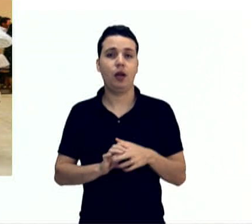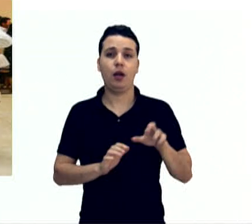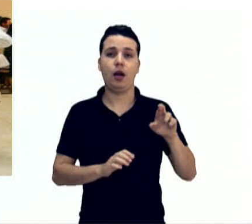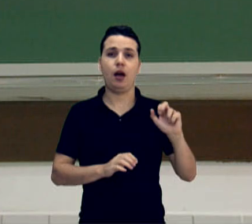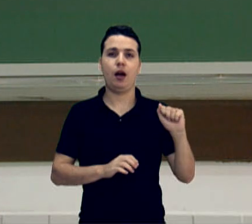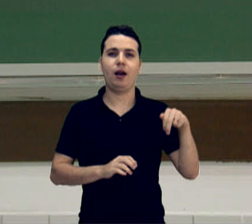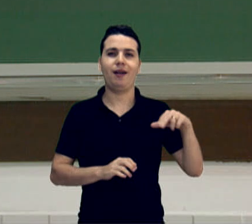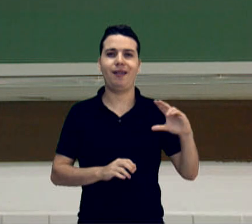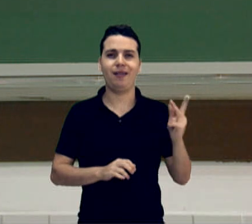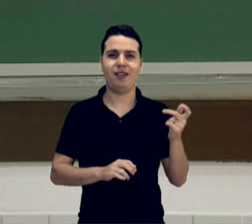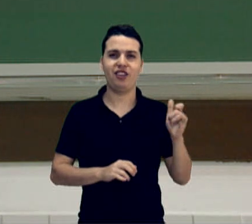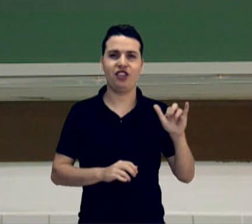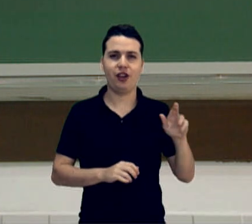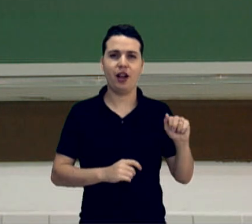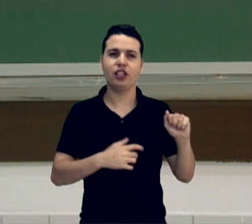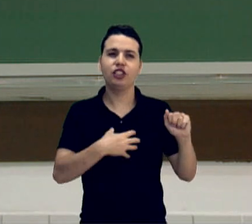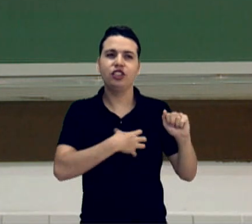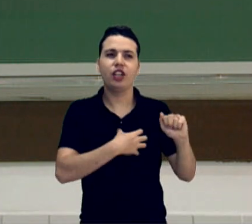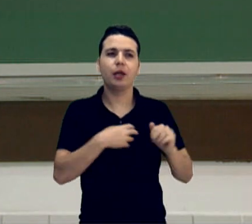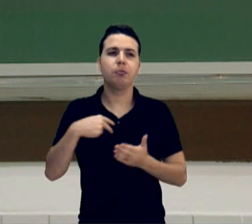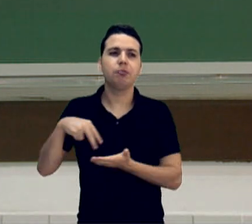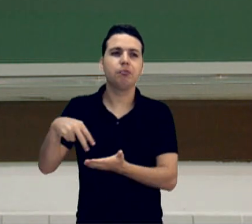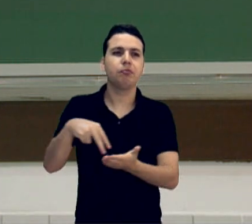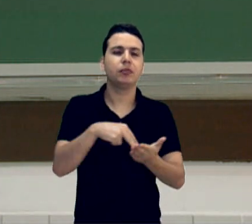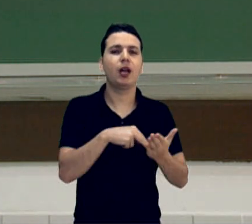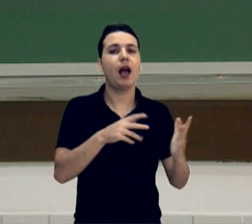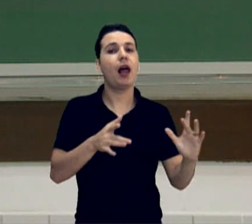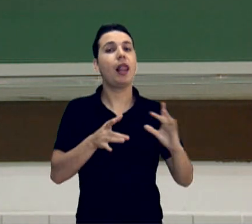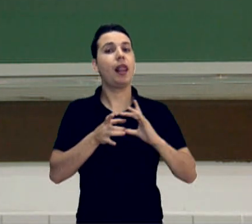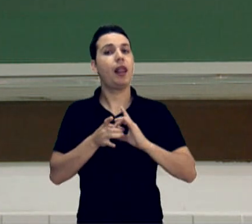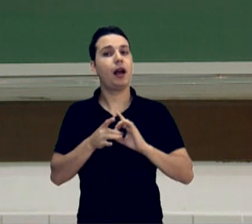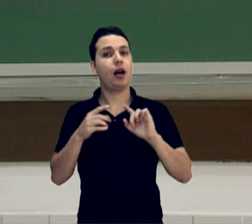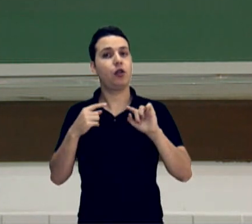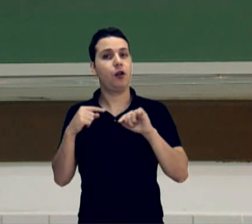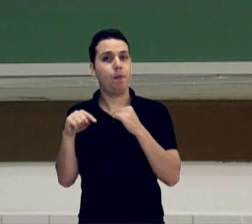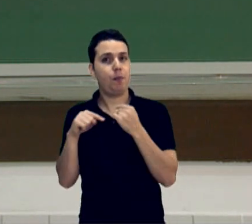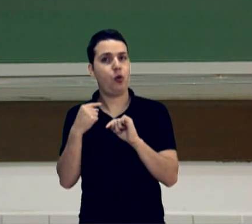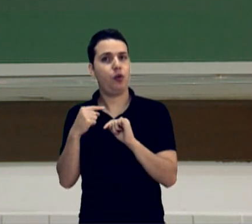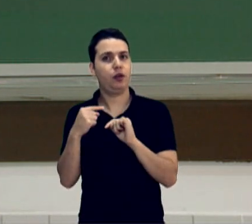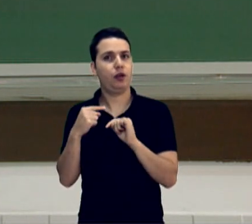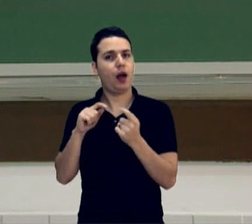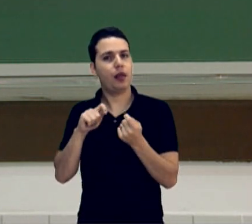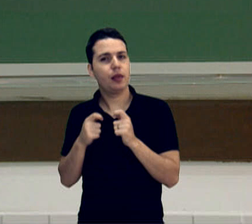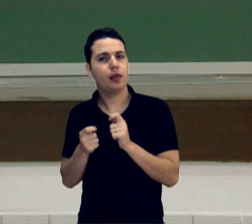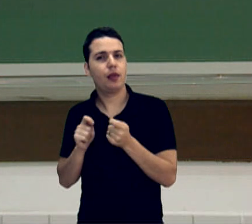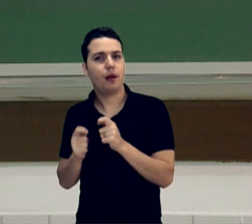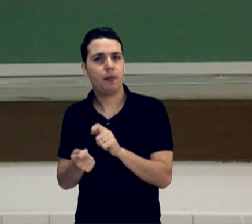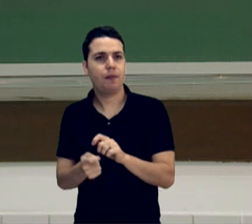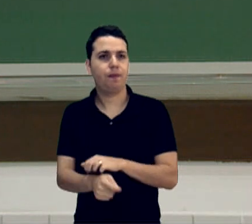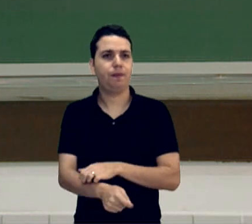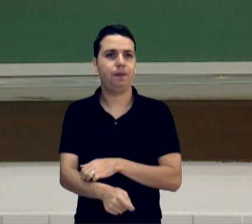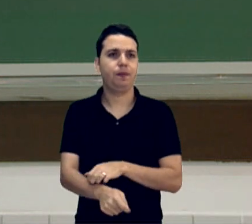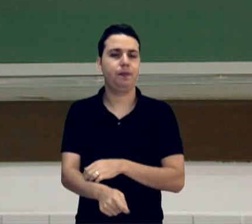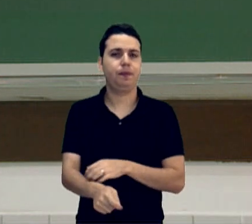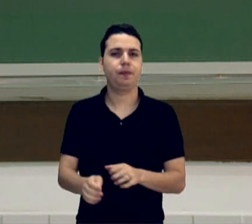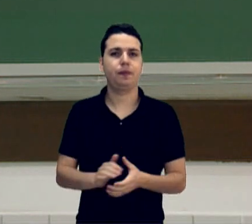adequada à música. Então, conforme a música, as pessoas vão executando os passos. Mais um pouquinho sobre a